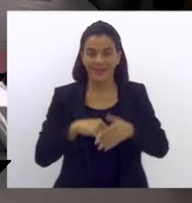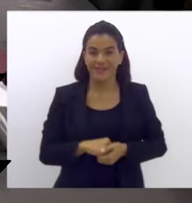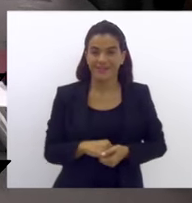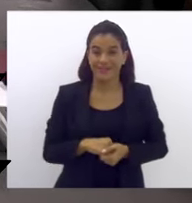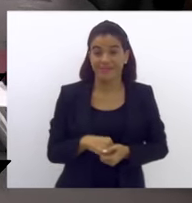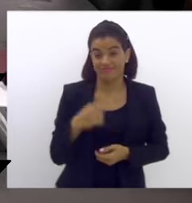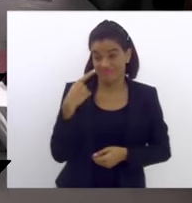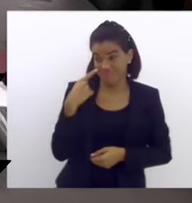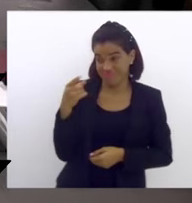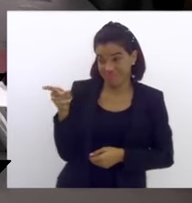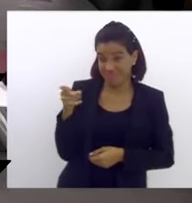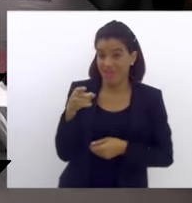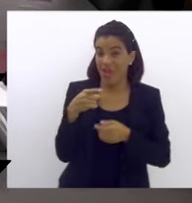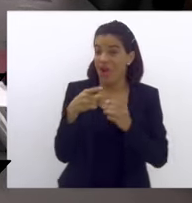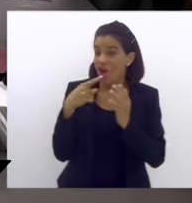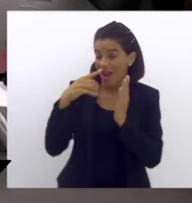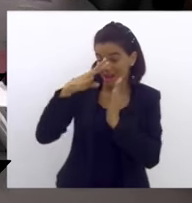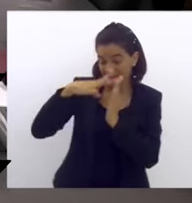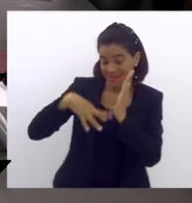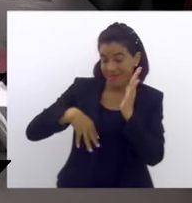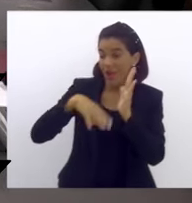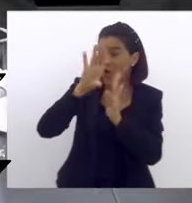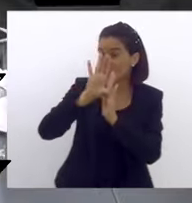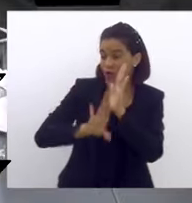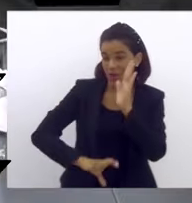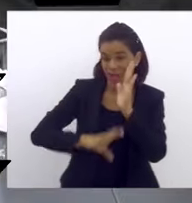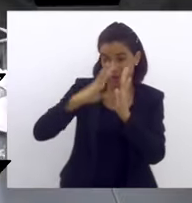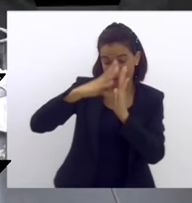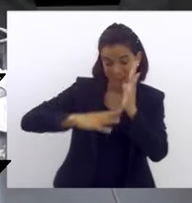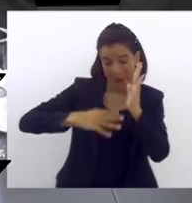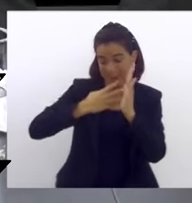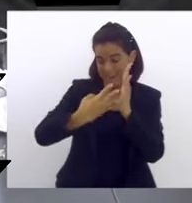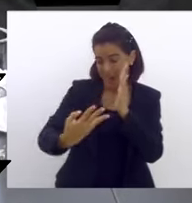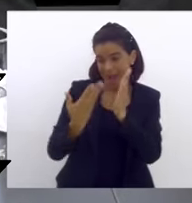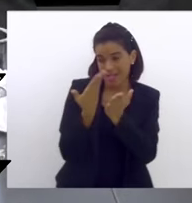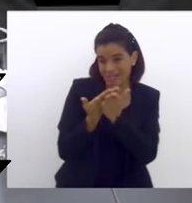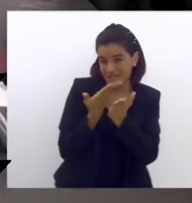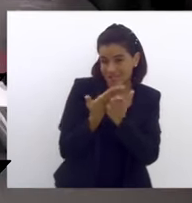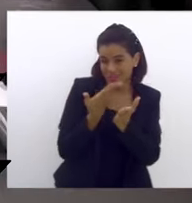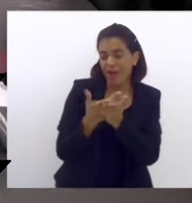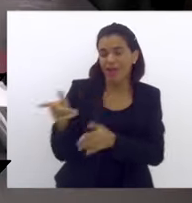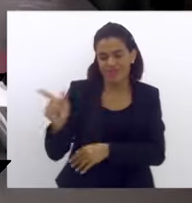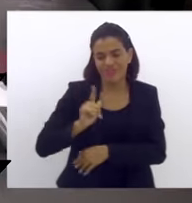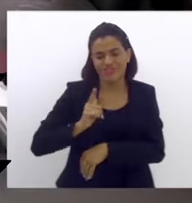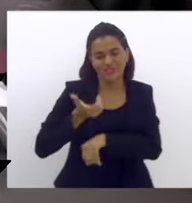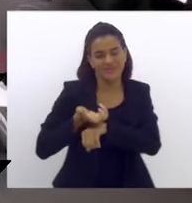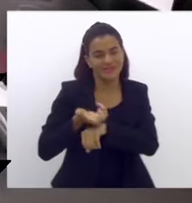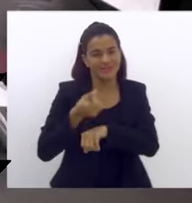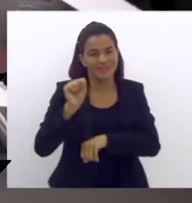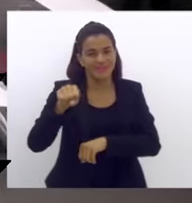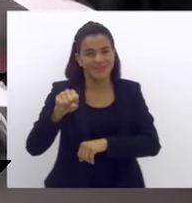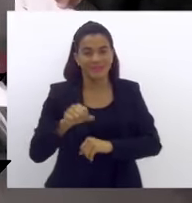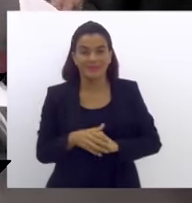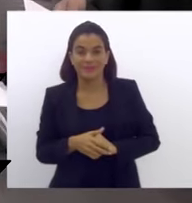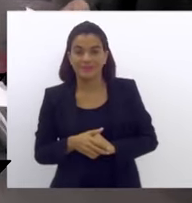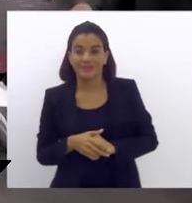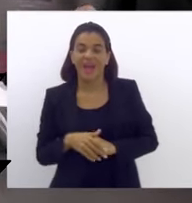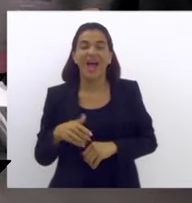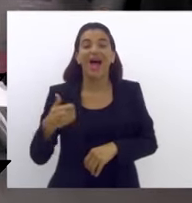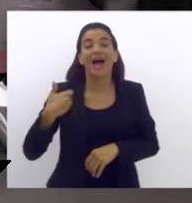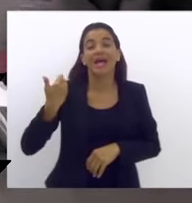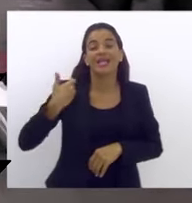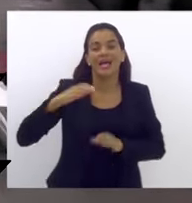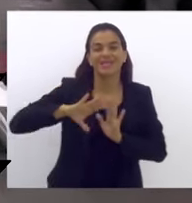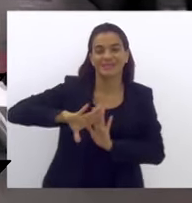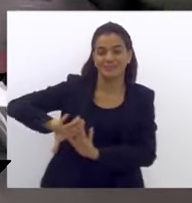consulte seu histórico escolar do curso ginasial bem etarismo a parte passa o